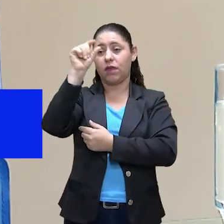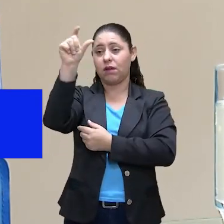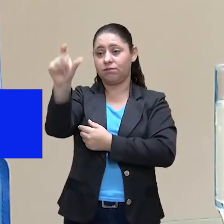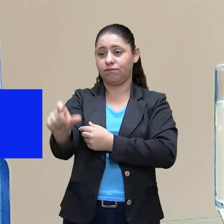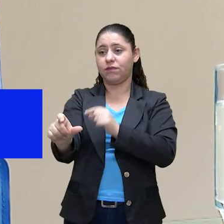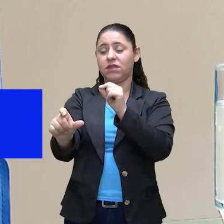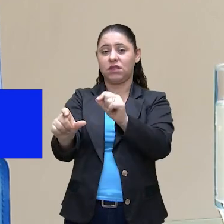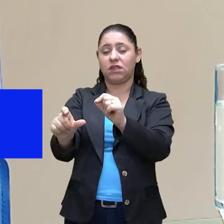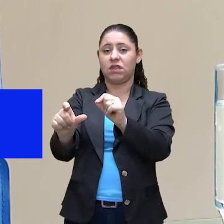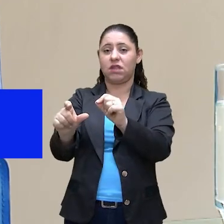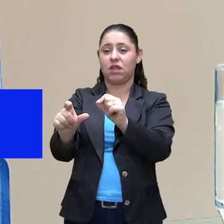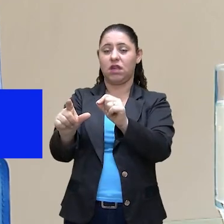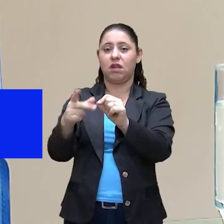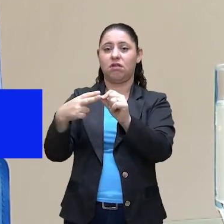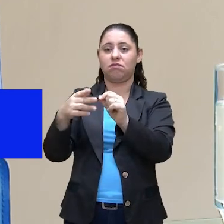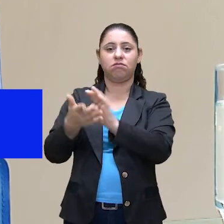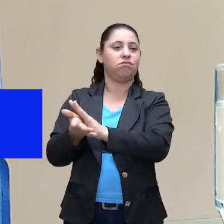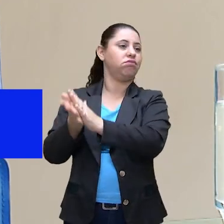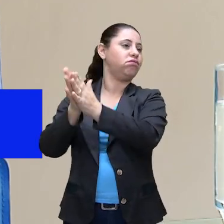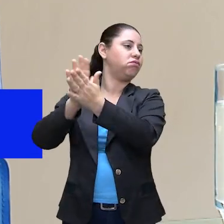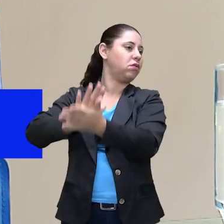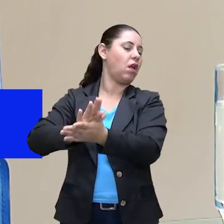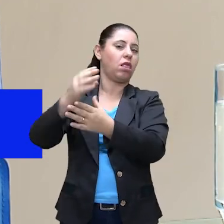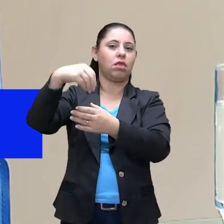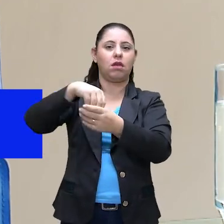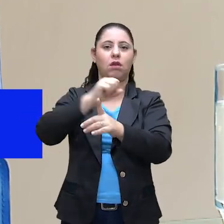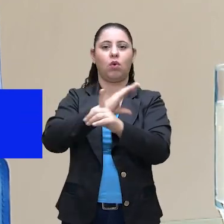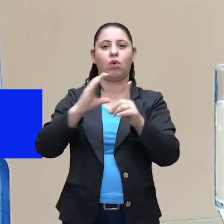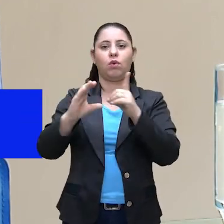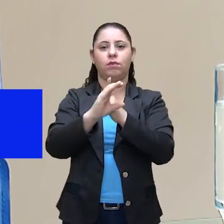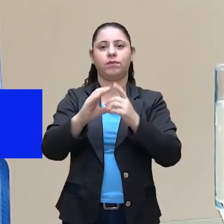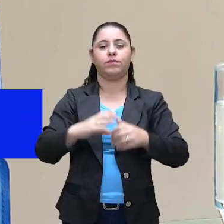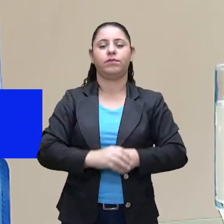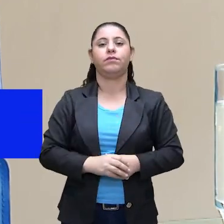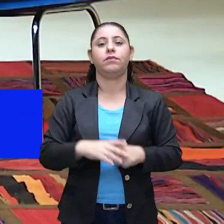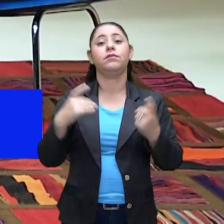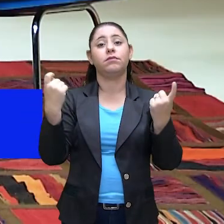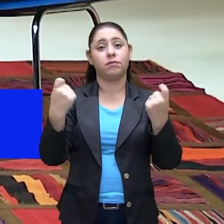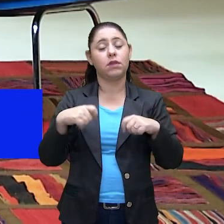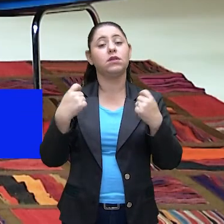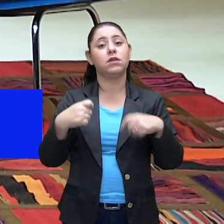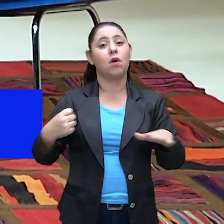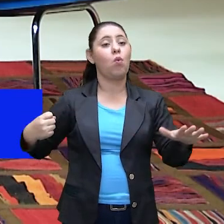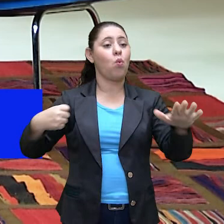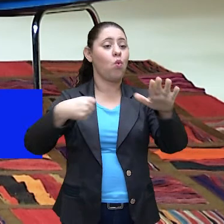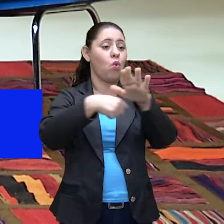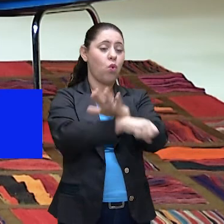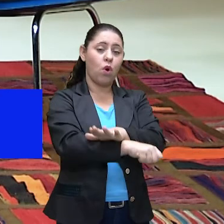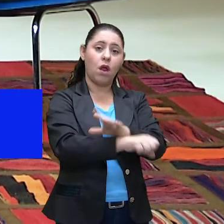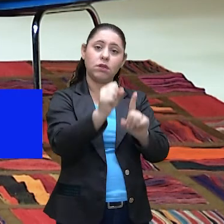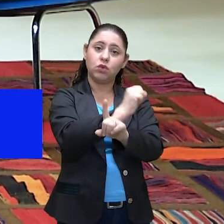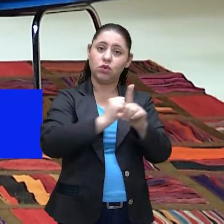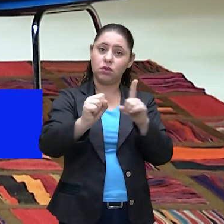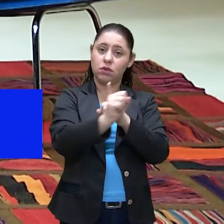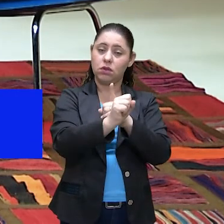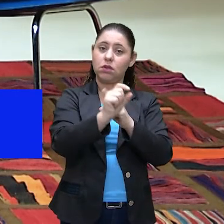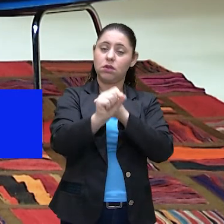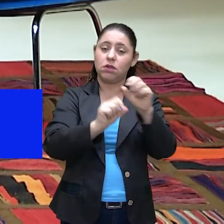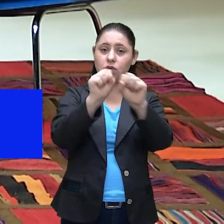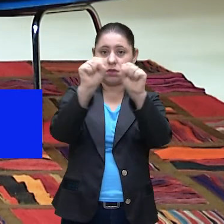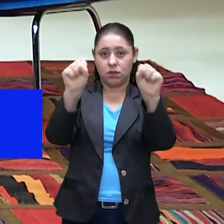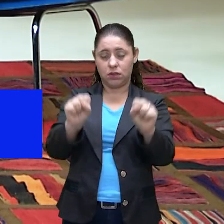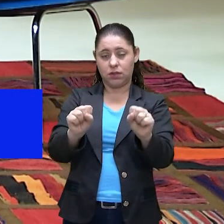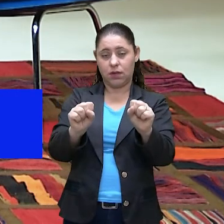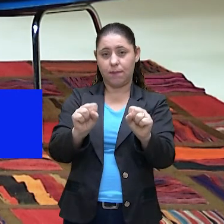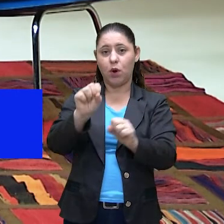pacientes e evitar que eles sejam desmerecidos dentro da comunidade. É verdade, é preciso inseri-los, né,